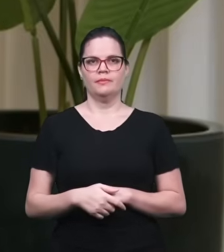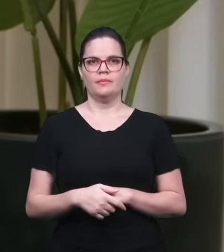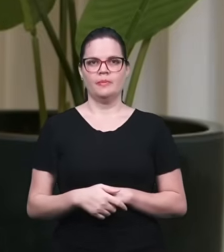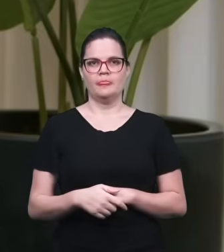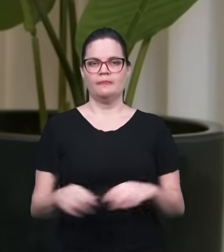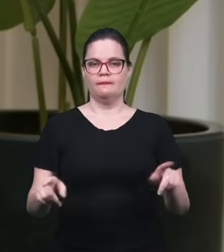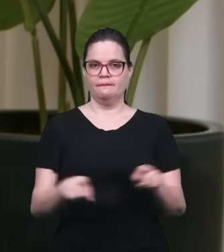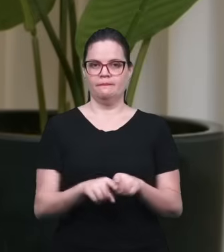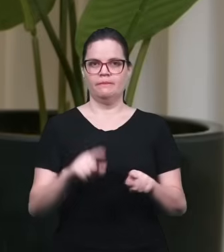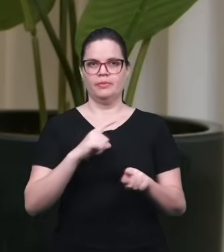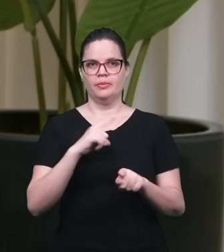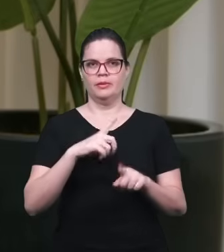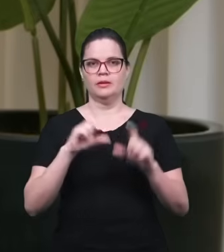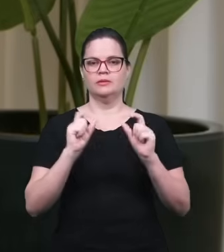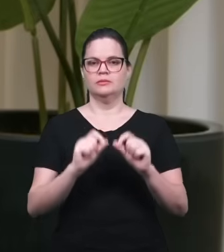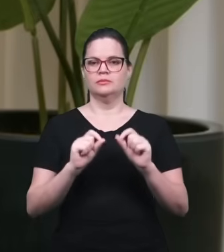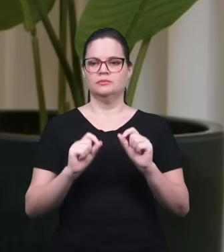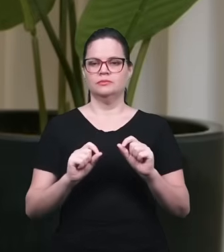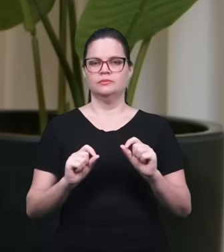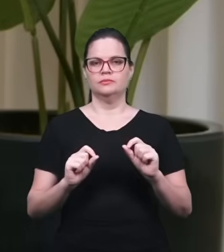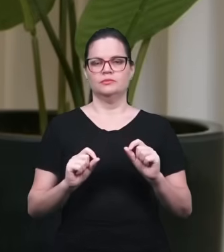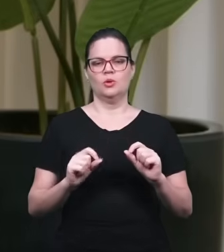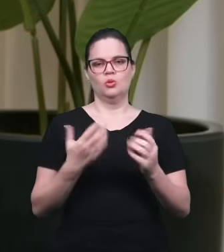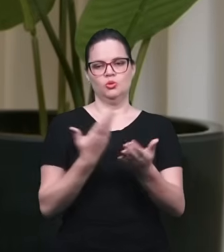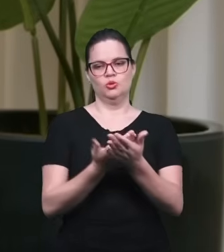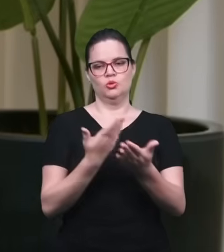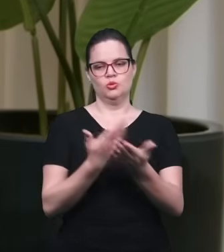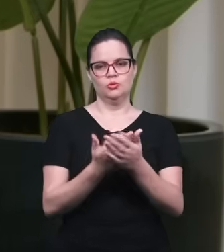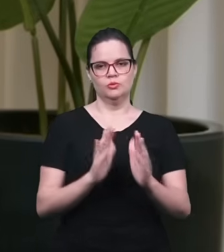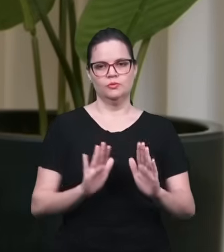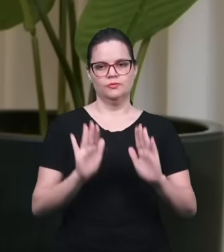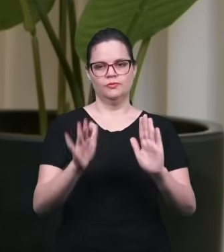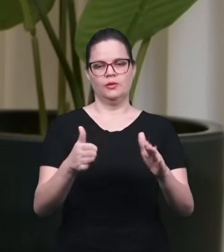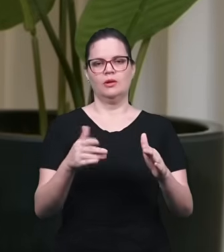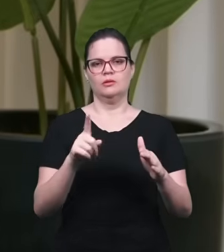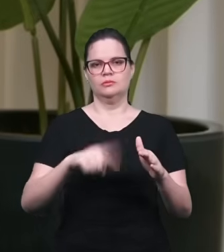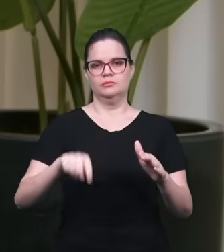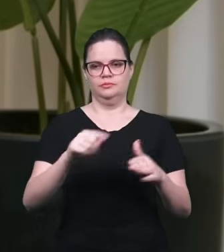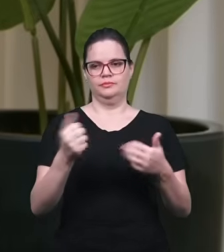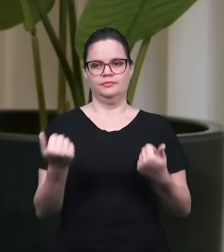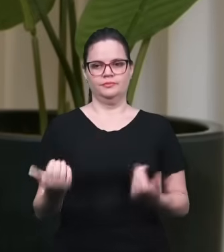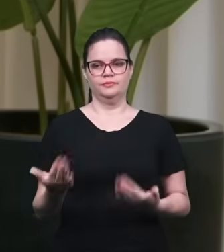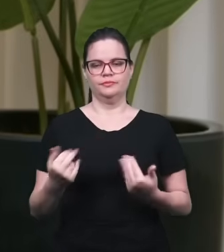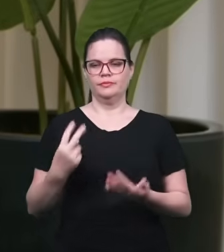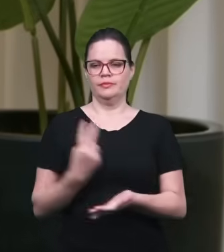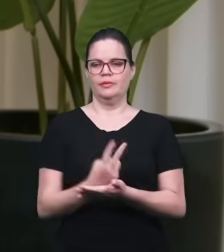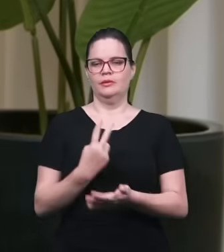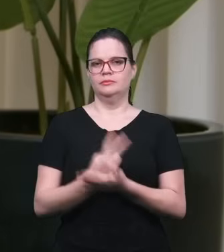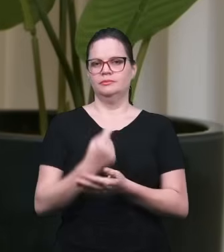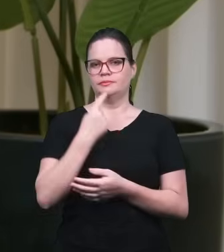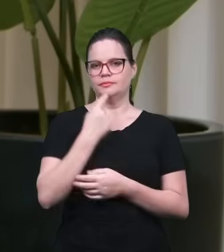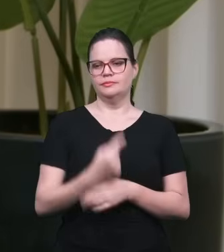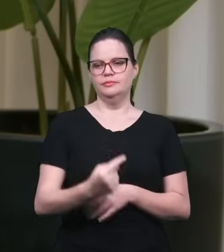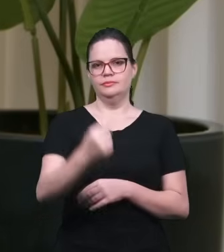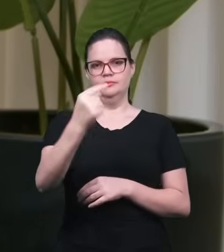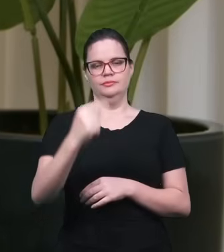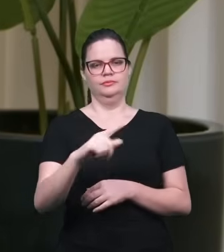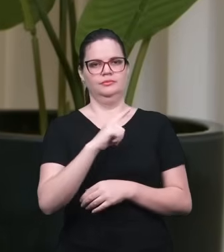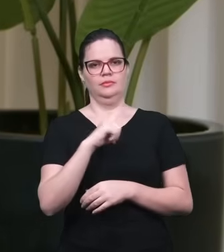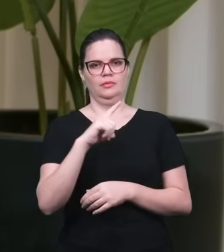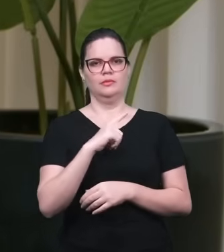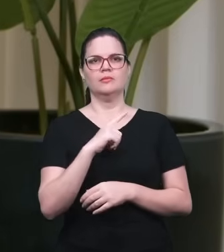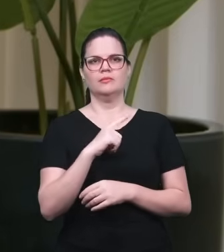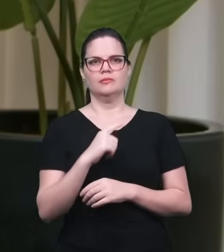trabalho para jovens, um estudo orientado pelo Espírito Santo, que semanalmente vem para